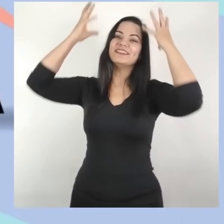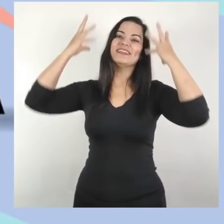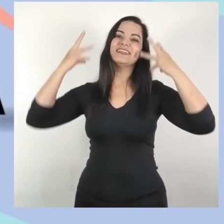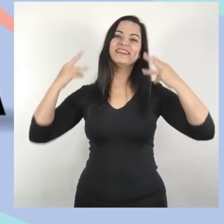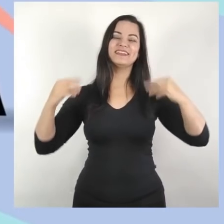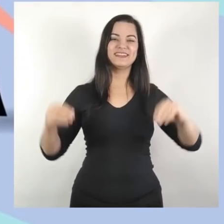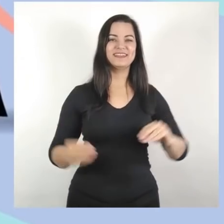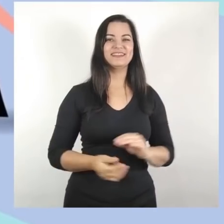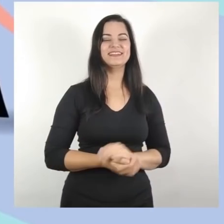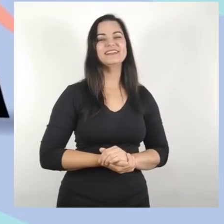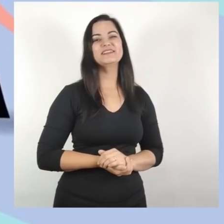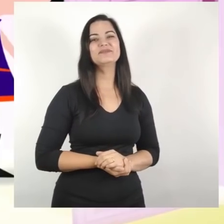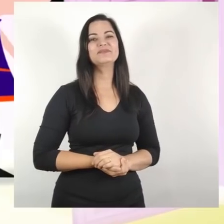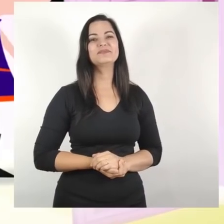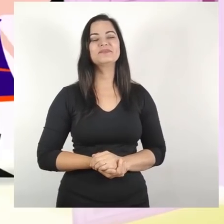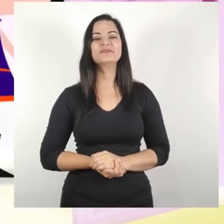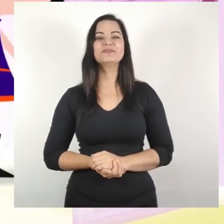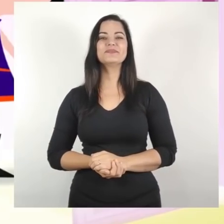Luna, Luna.